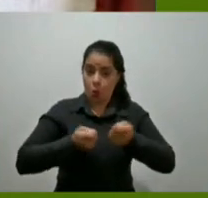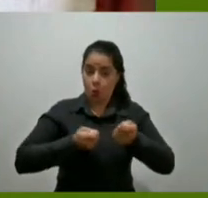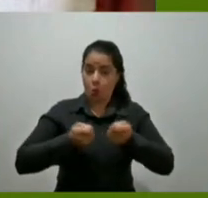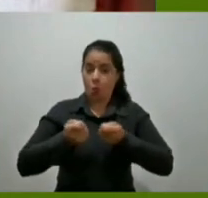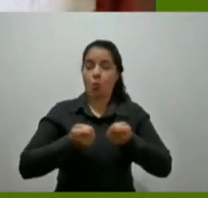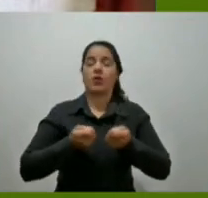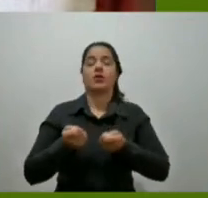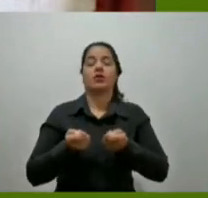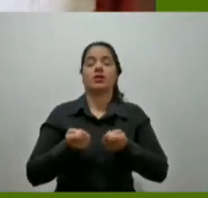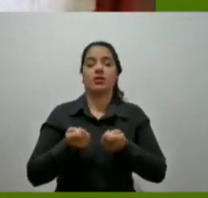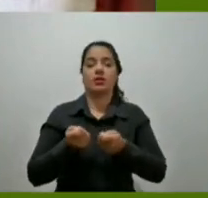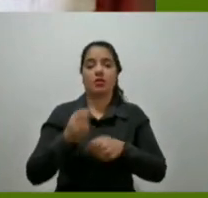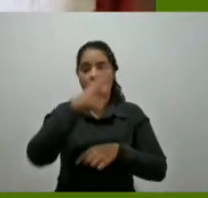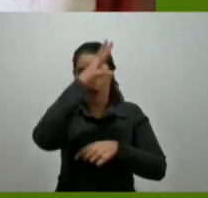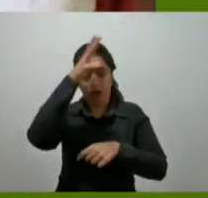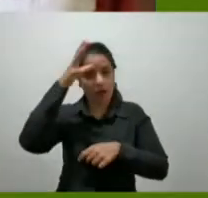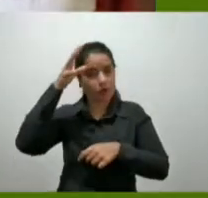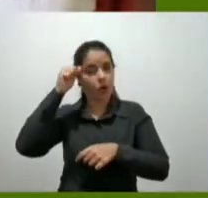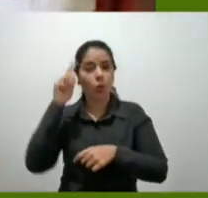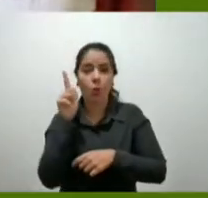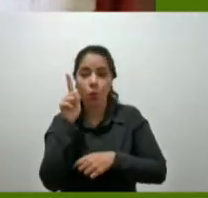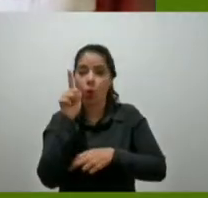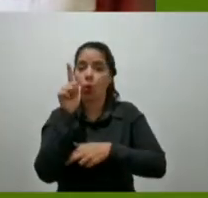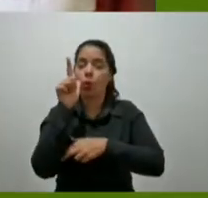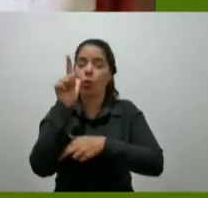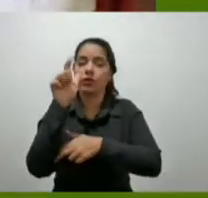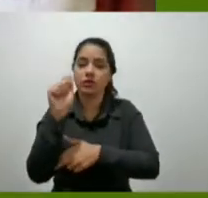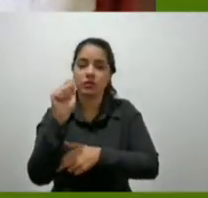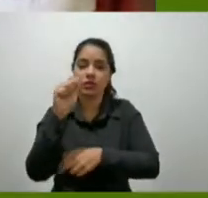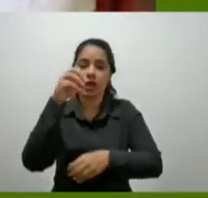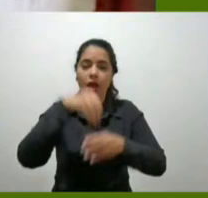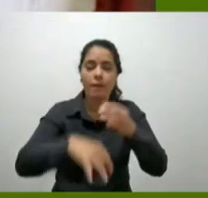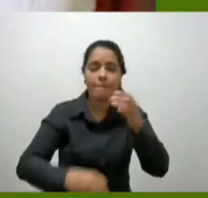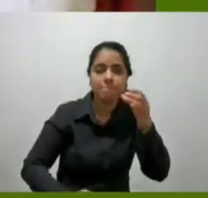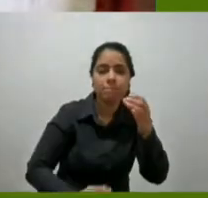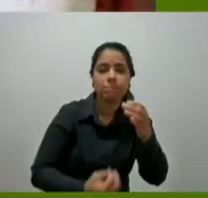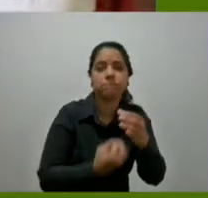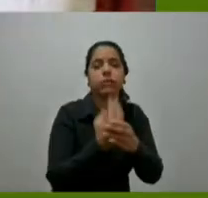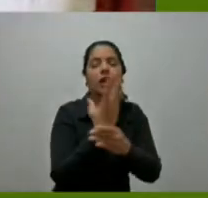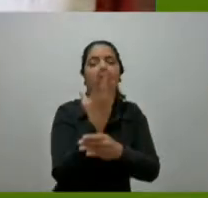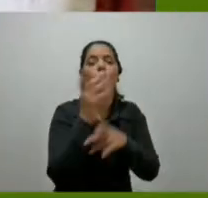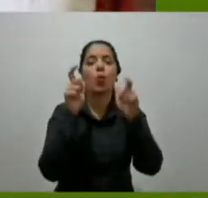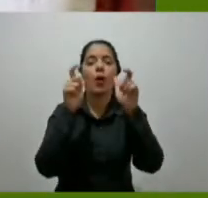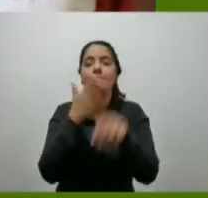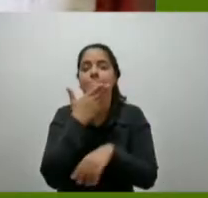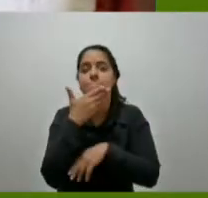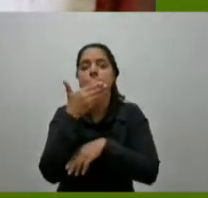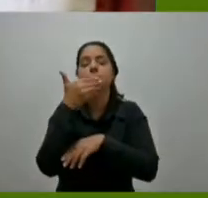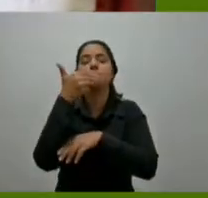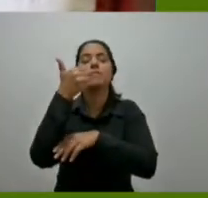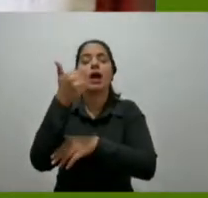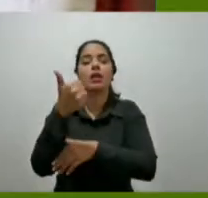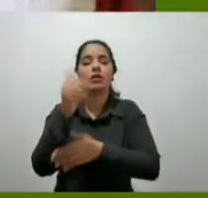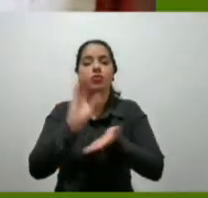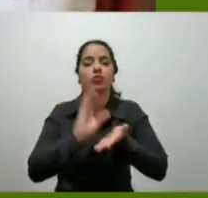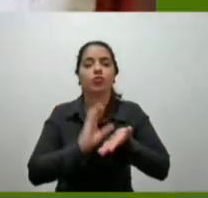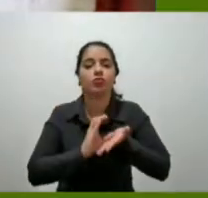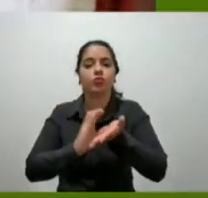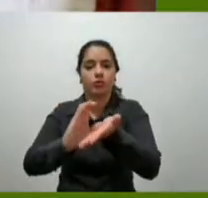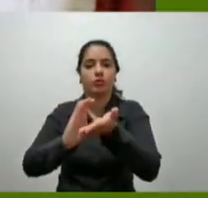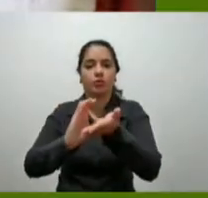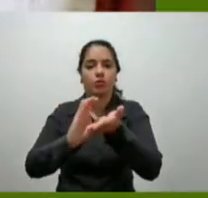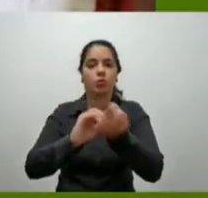talvez, criar a maior plataforma financeira e de investimento no planeta para manter